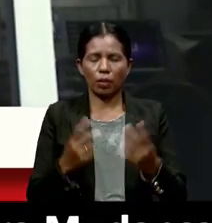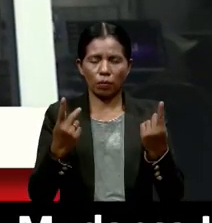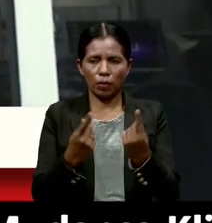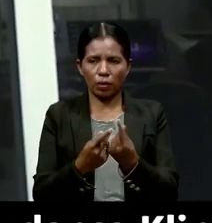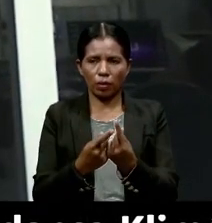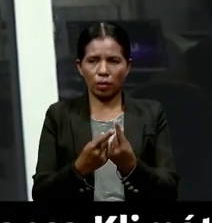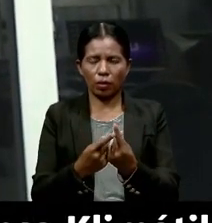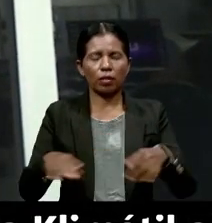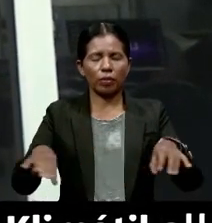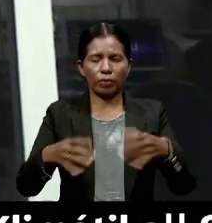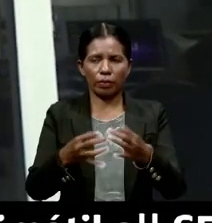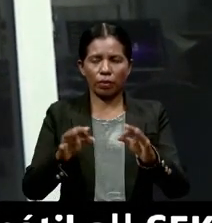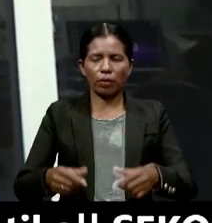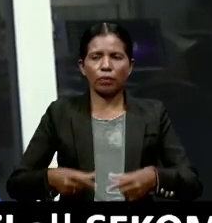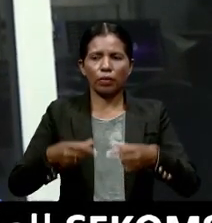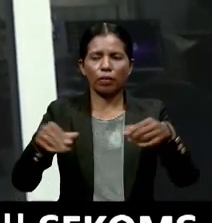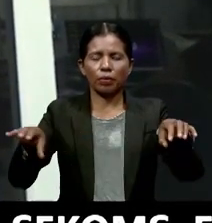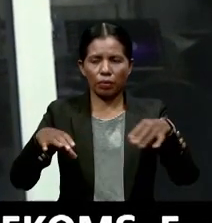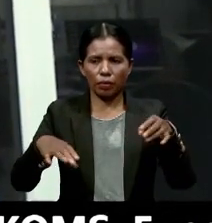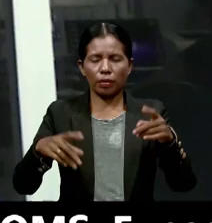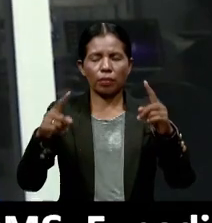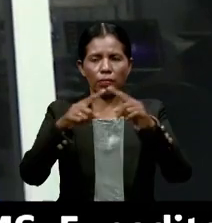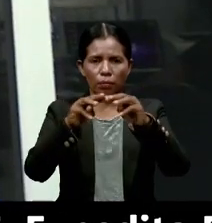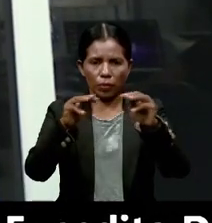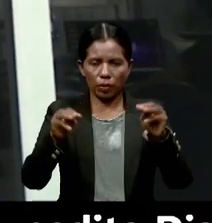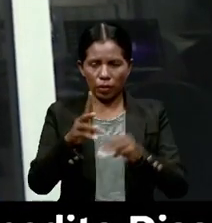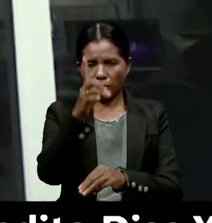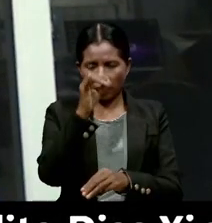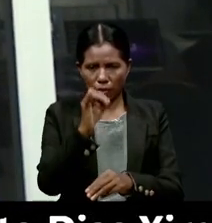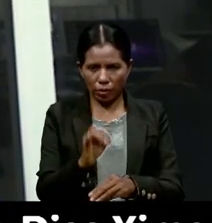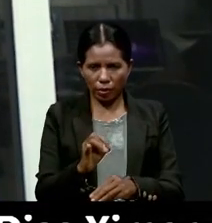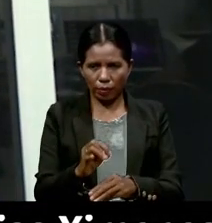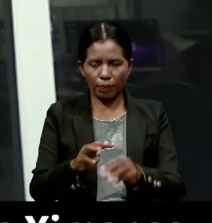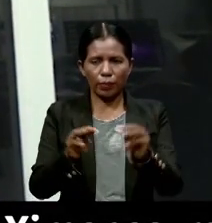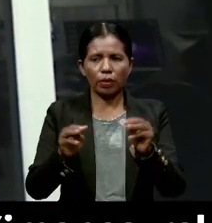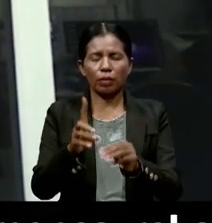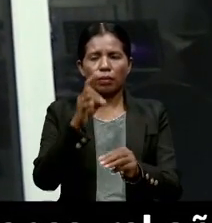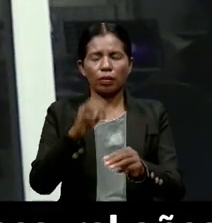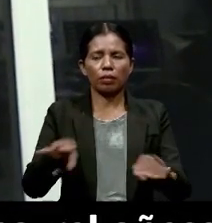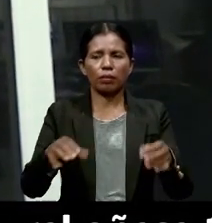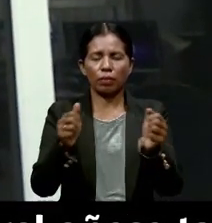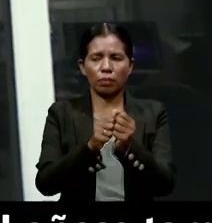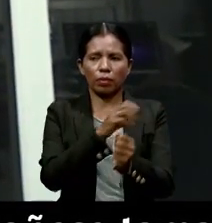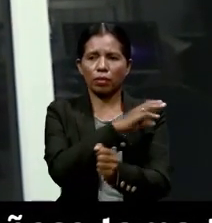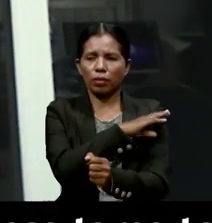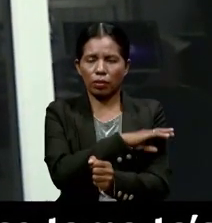ne misa un remata entrega serviço ne mai município de Ili ya município de Ili kontratu ho segurança